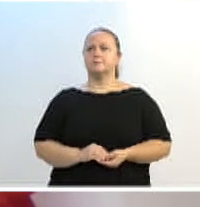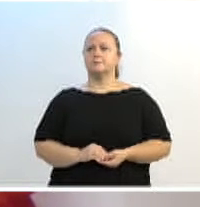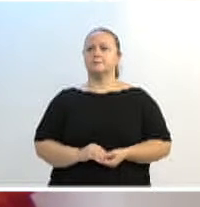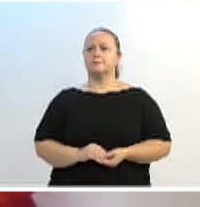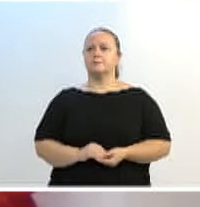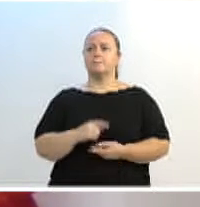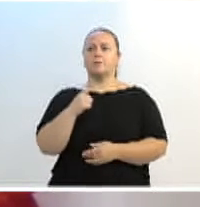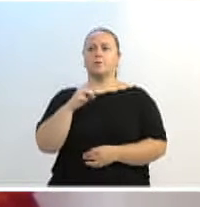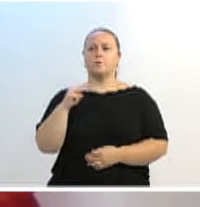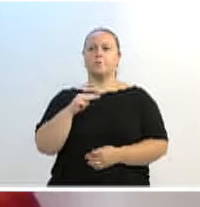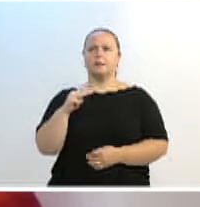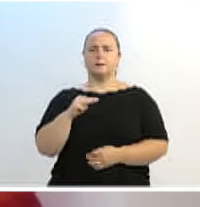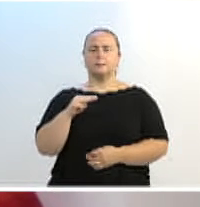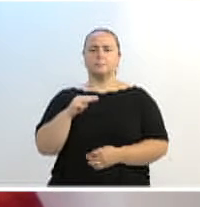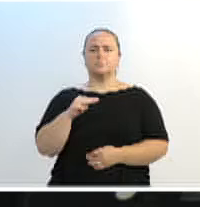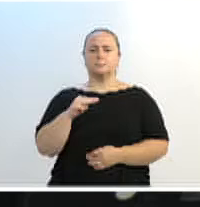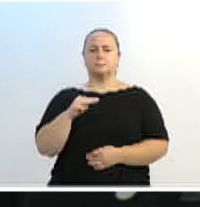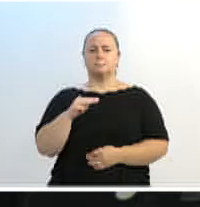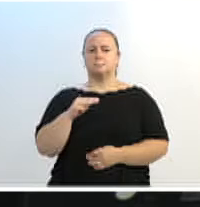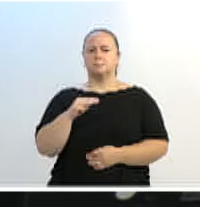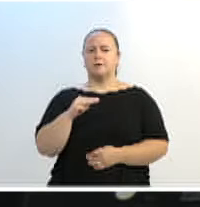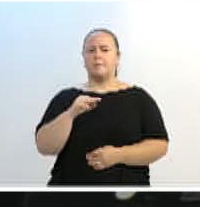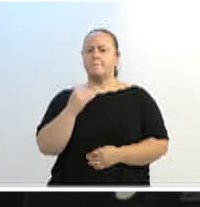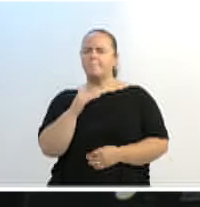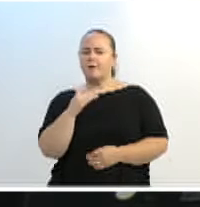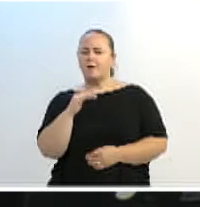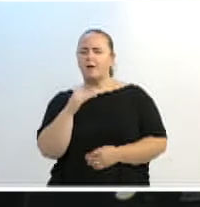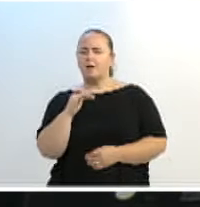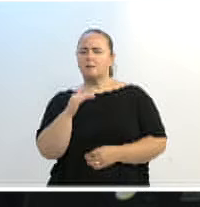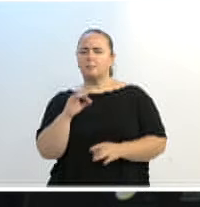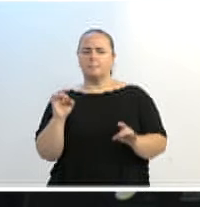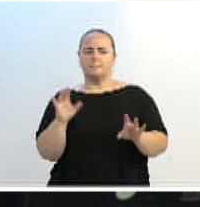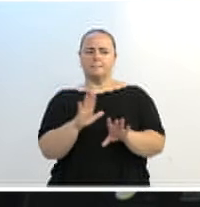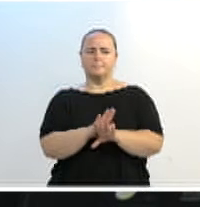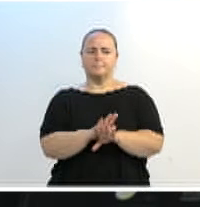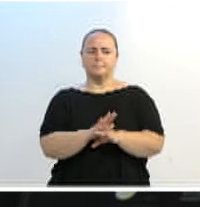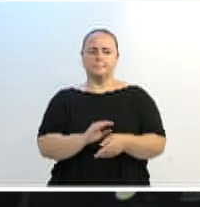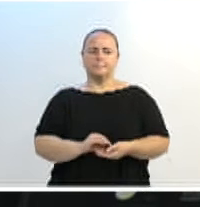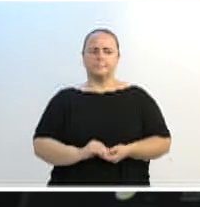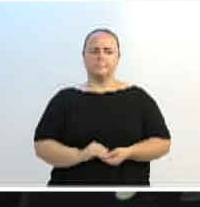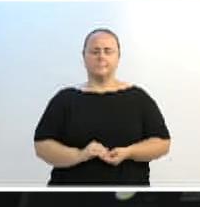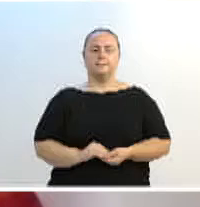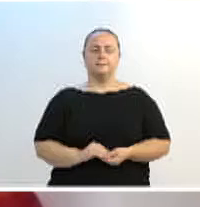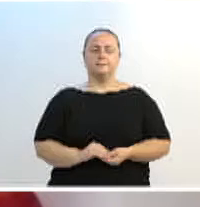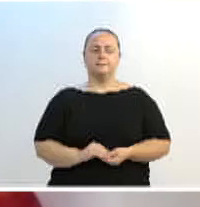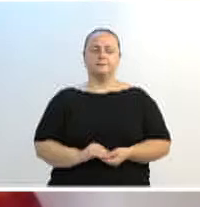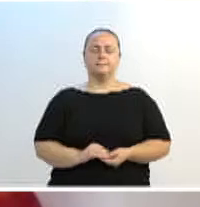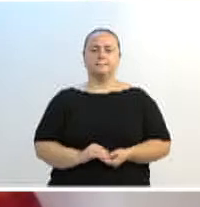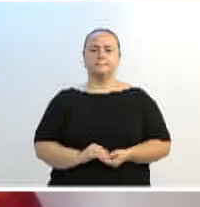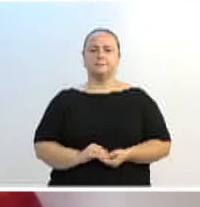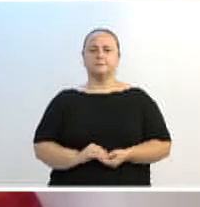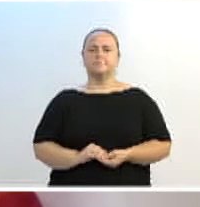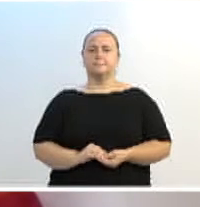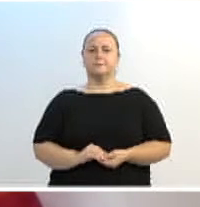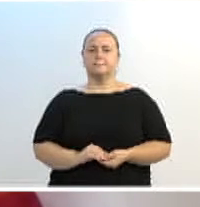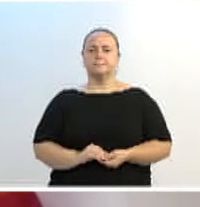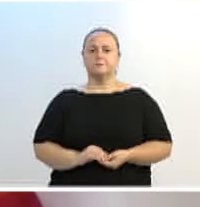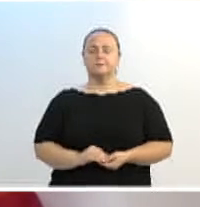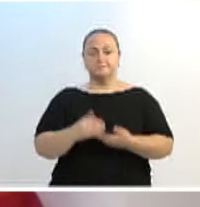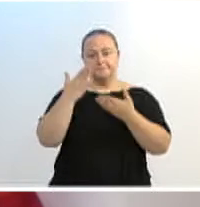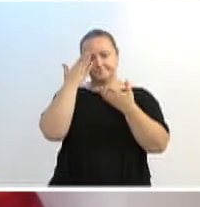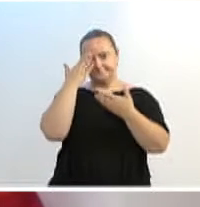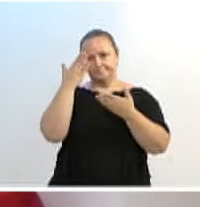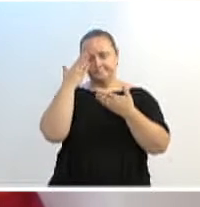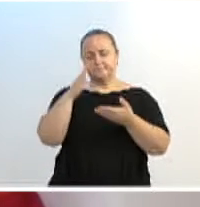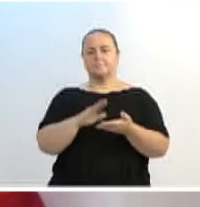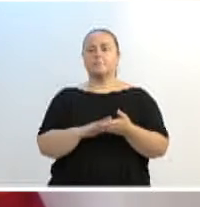minha fala, se possível, devido aos 2 apartes. Concedo 1 minuto e 30, vereador Bruno. Obrigado. Só primeiro destacar que a gente tem,